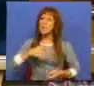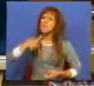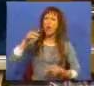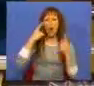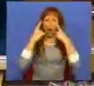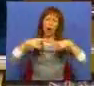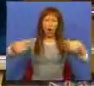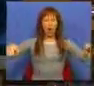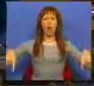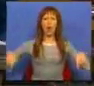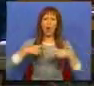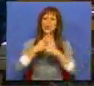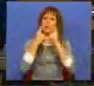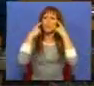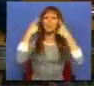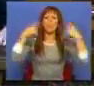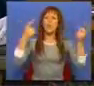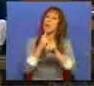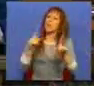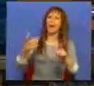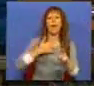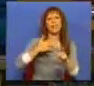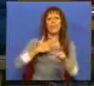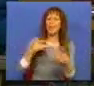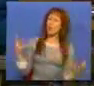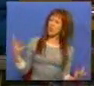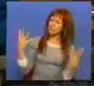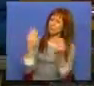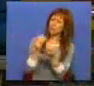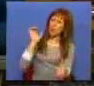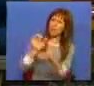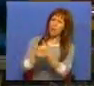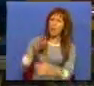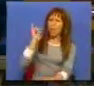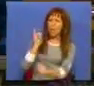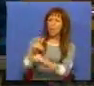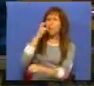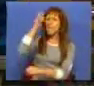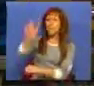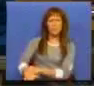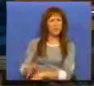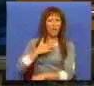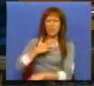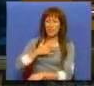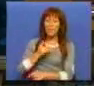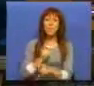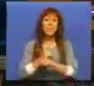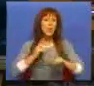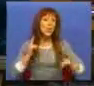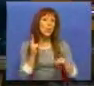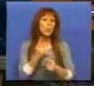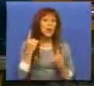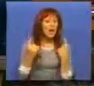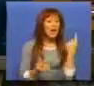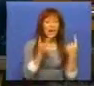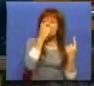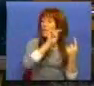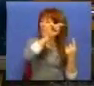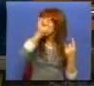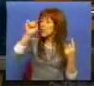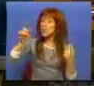praça pública porque deixou de querer estar casado com outra pessoa. As razões de cada